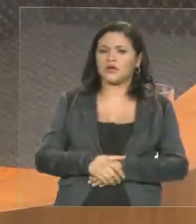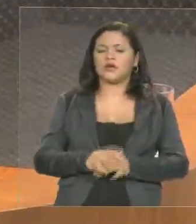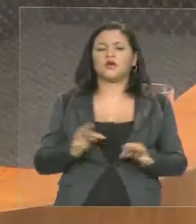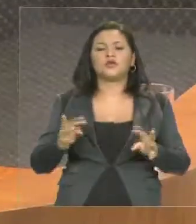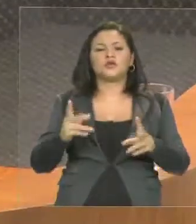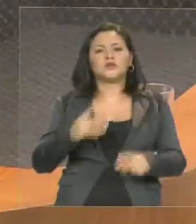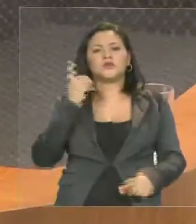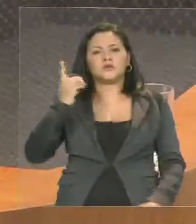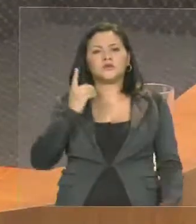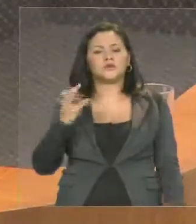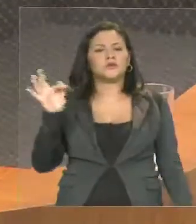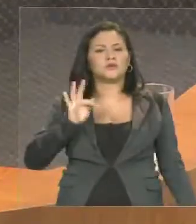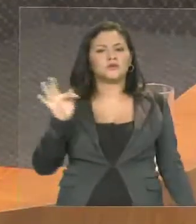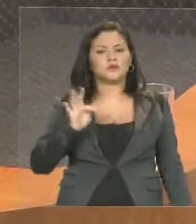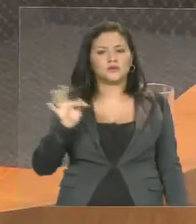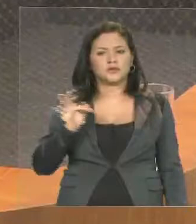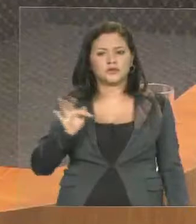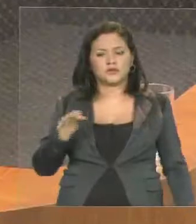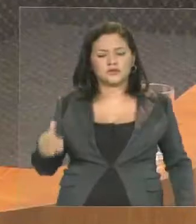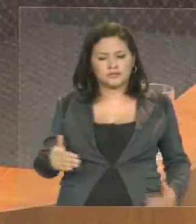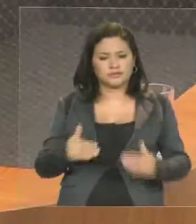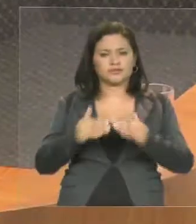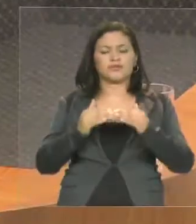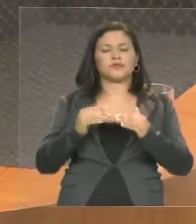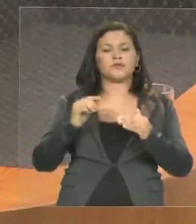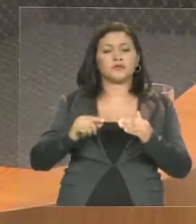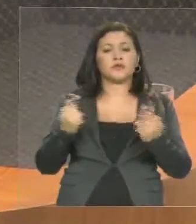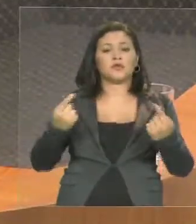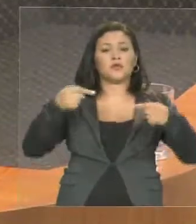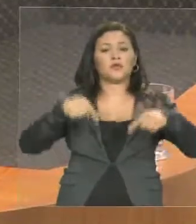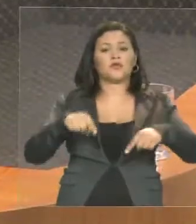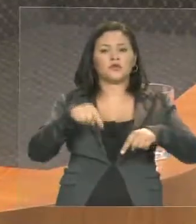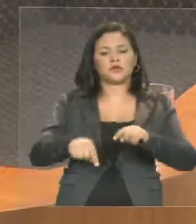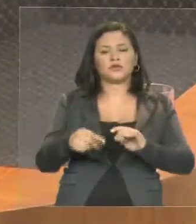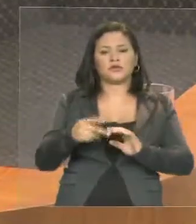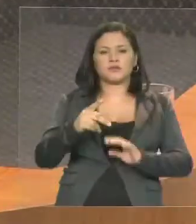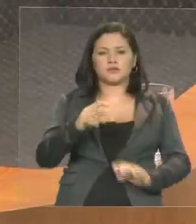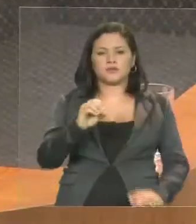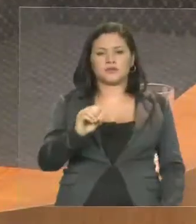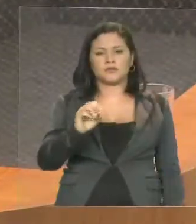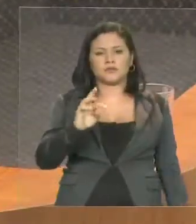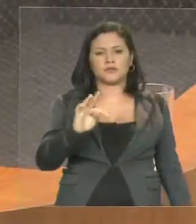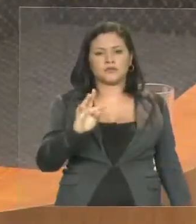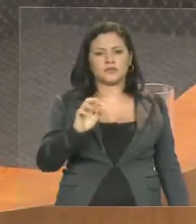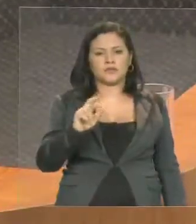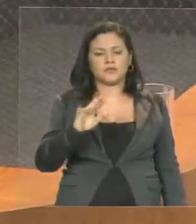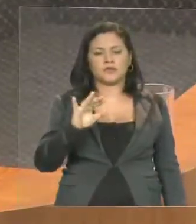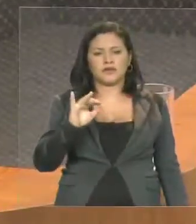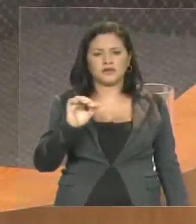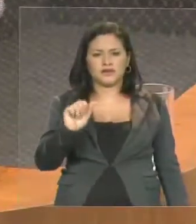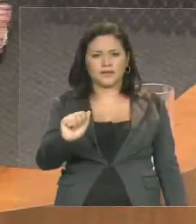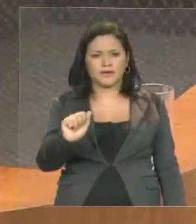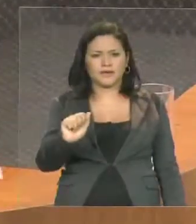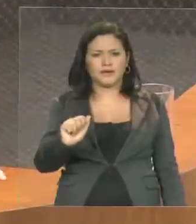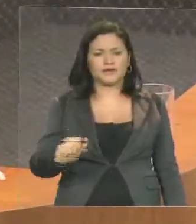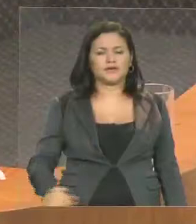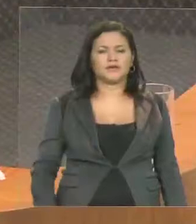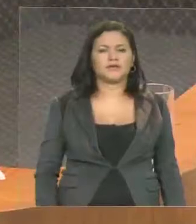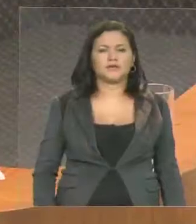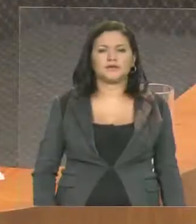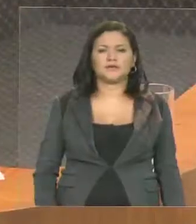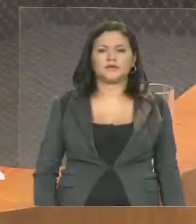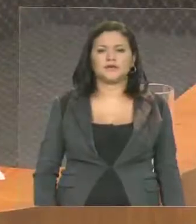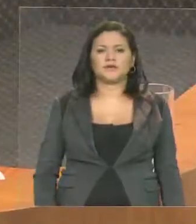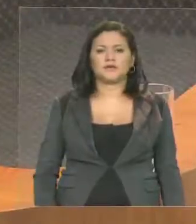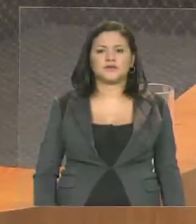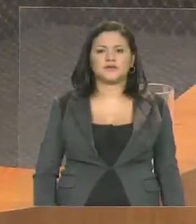federal com relação à postura de contrário a essa portaria. Ontem estiveram, inclusive em plenário, acho que Vossas Excelências podem ter visto